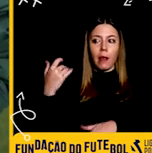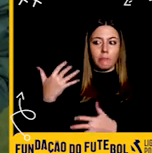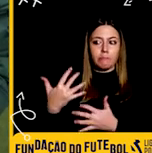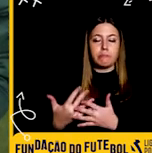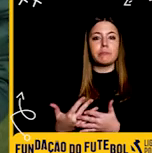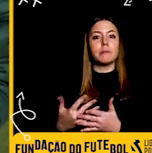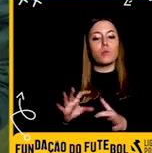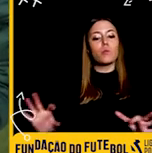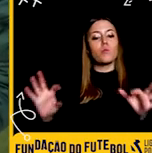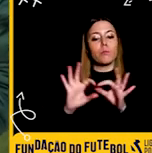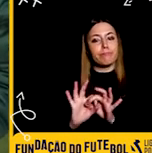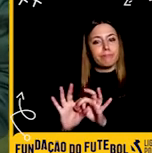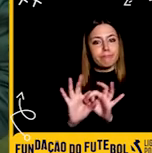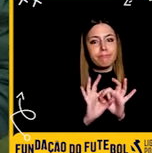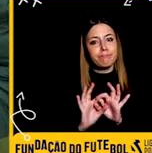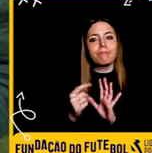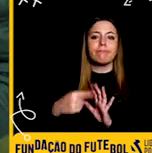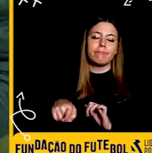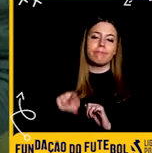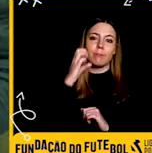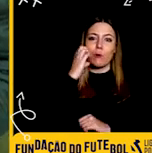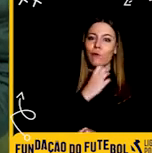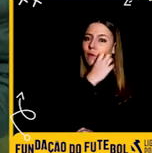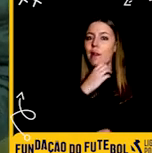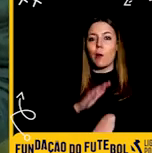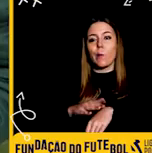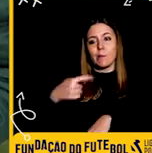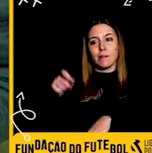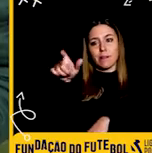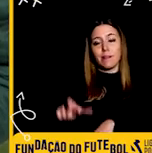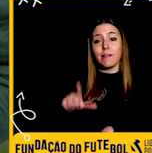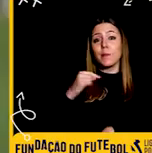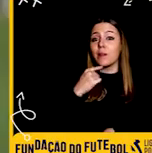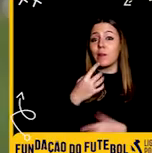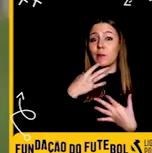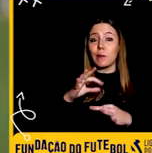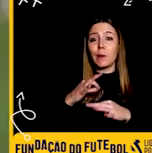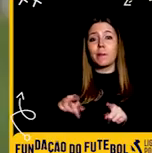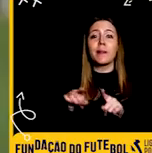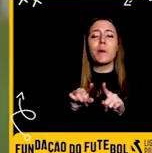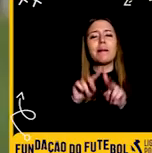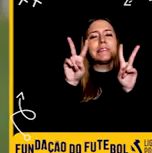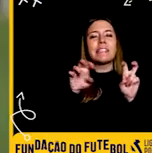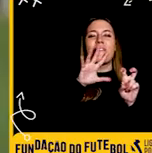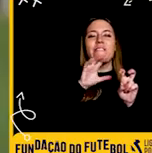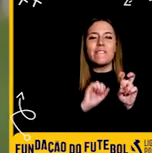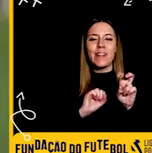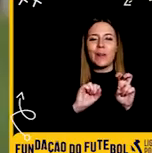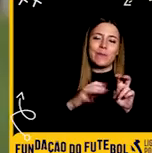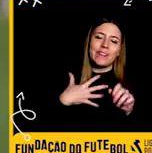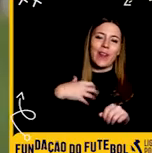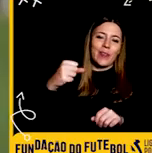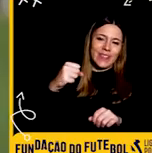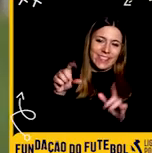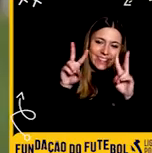a estes anos todos, a ligação que tenho à Covilhã é devido ao presidente. Costumo dizer também, sou um filho adotado aqui da